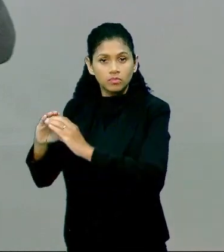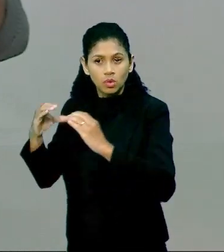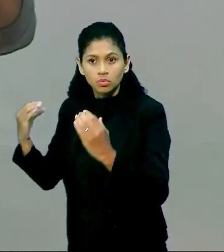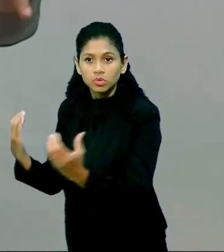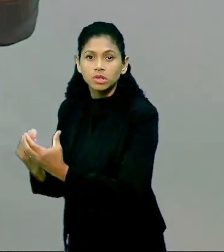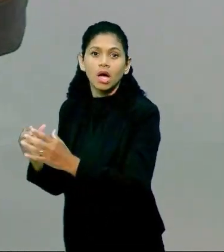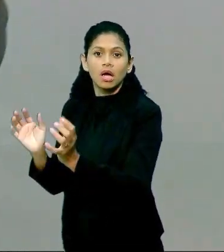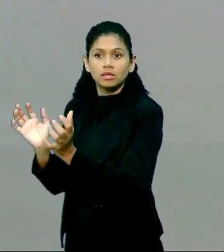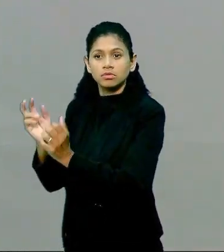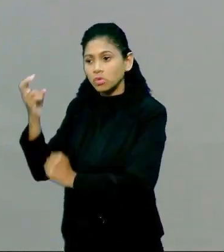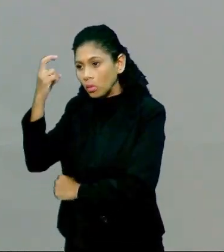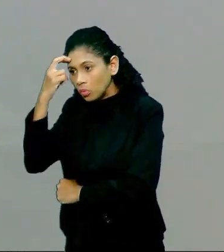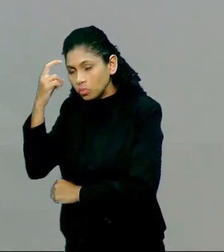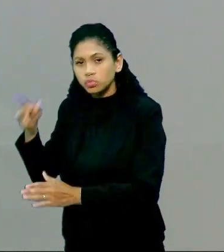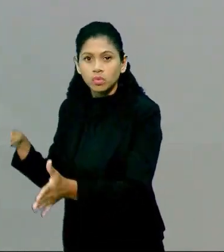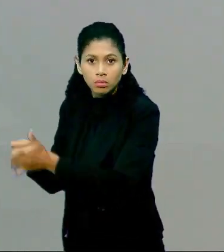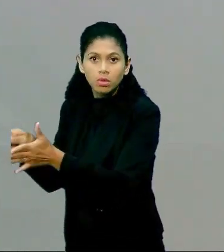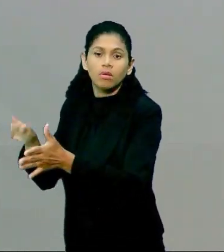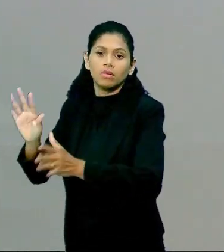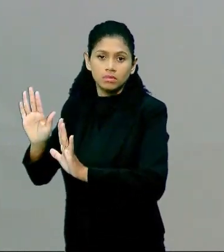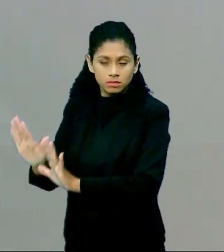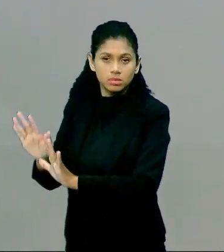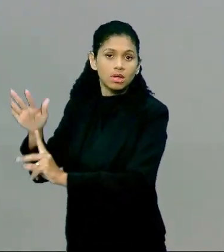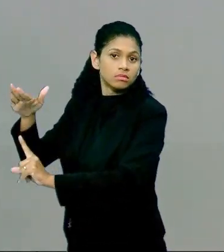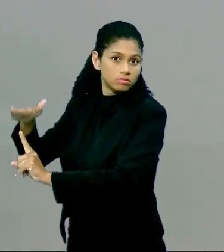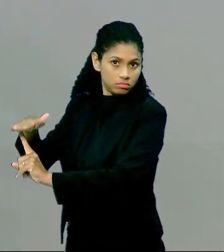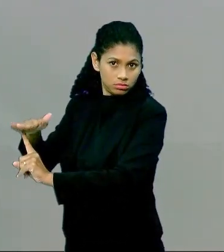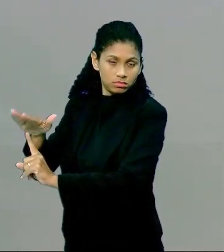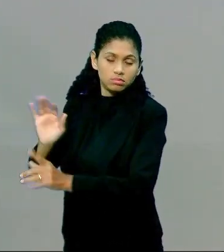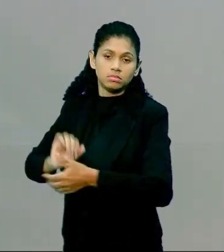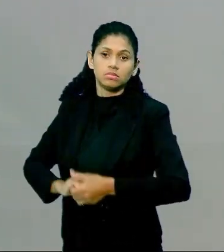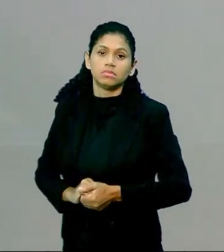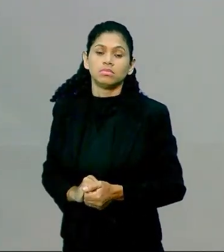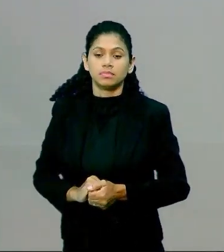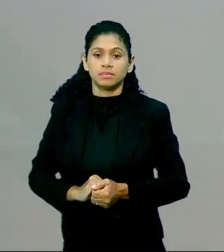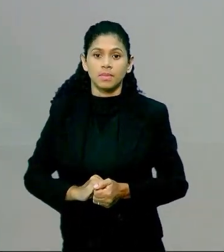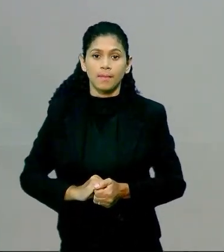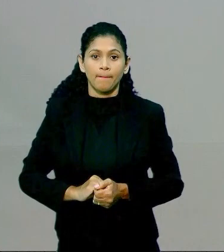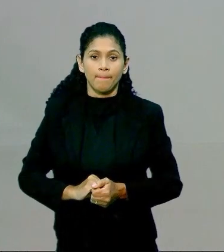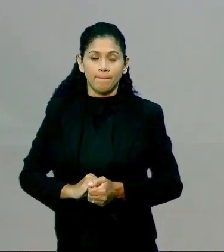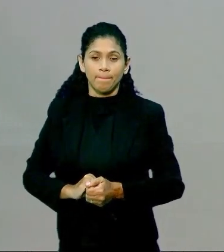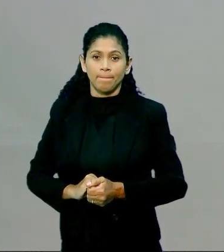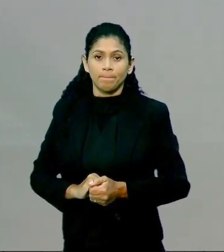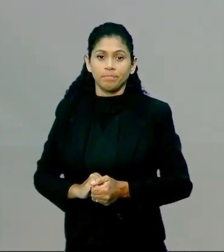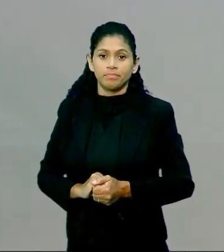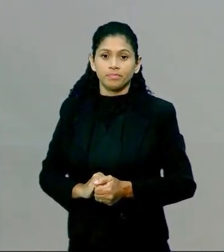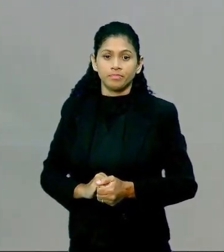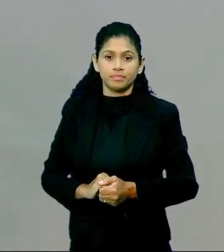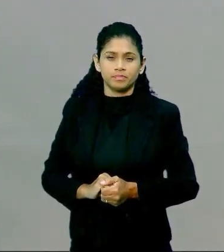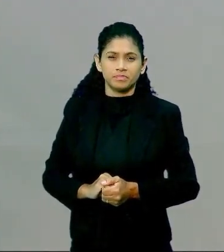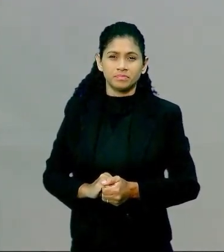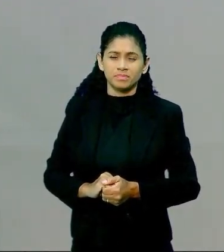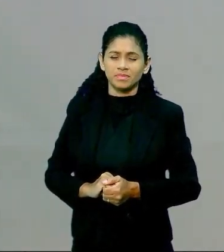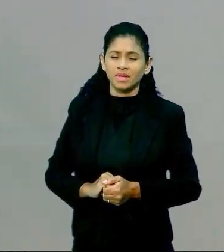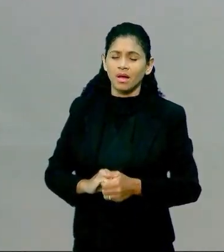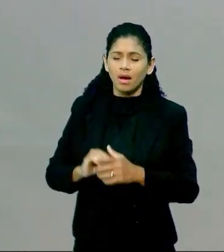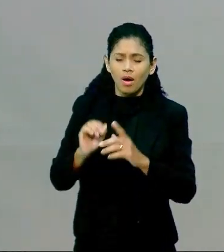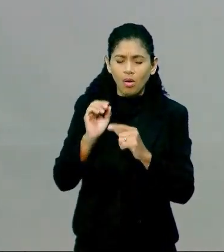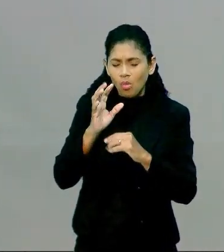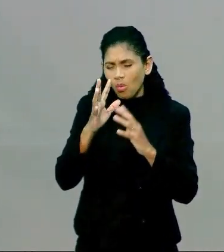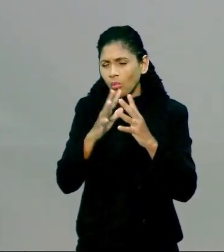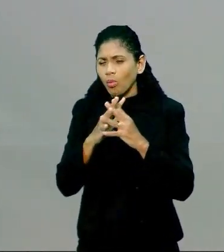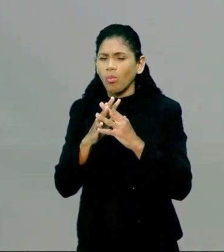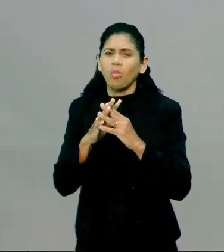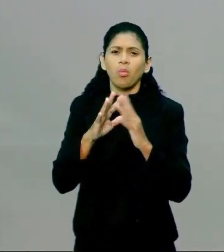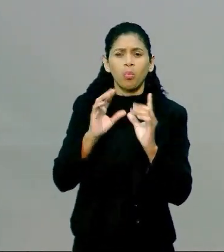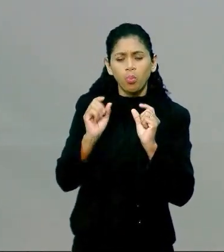cultura, e isso vai estar puxando o folclore dentro daquela vertente dança. Tranquilo? Eu sei que fica muito, mas lembrando, o